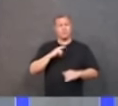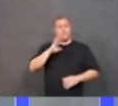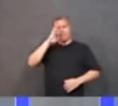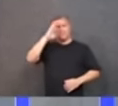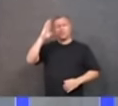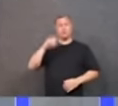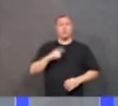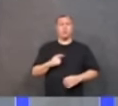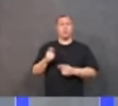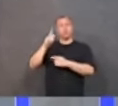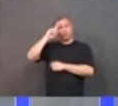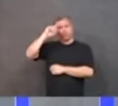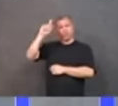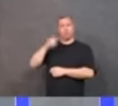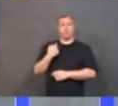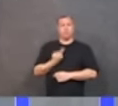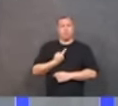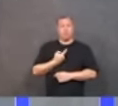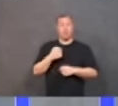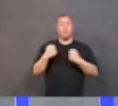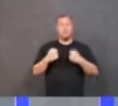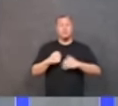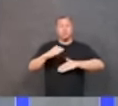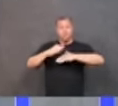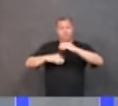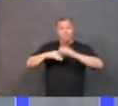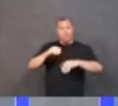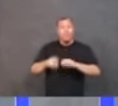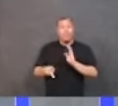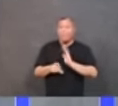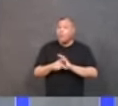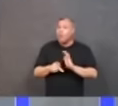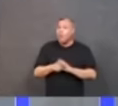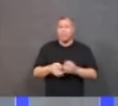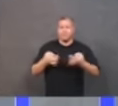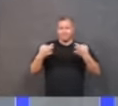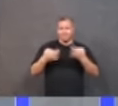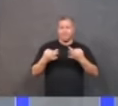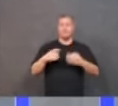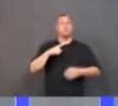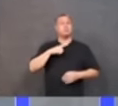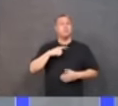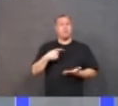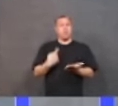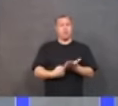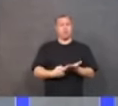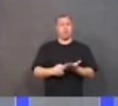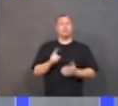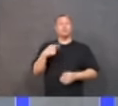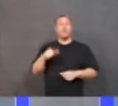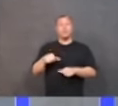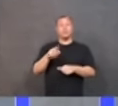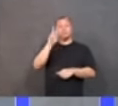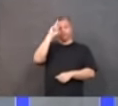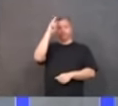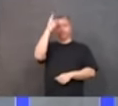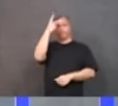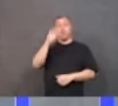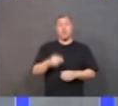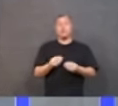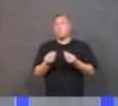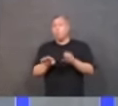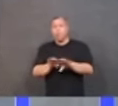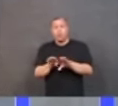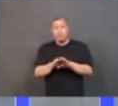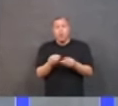gestão. Nós precisamos profissionalizar a nossa administração, nós precisamos mudar os nossos procedimentos. Ao longo do tempo, a gente